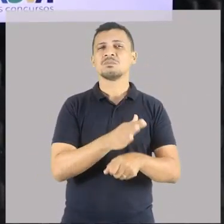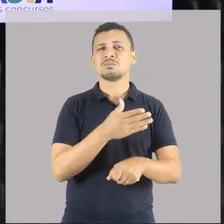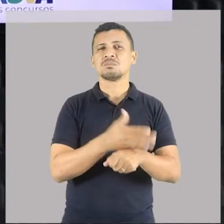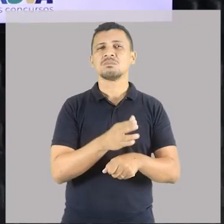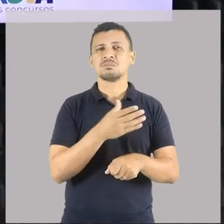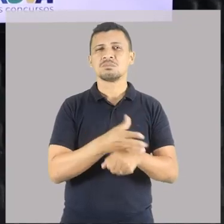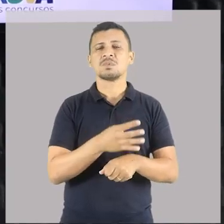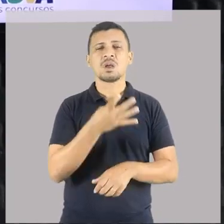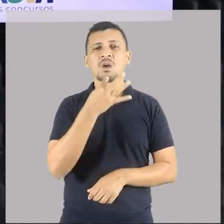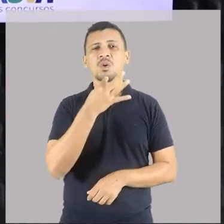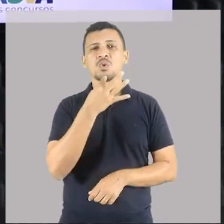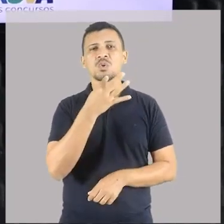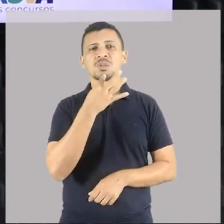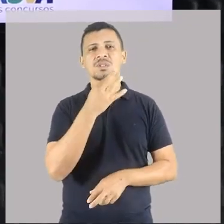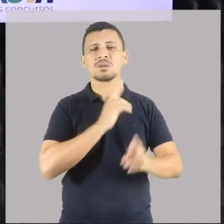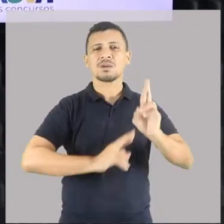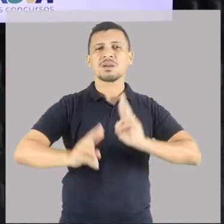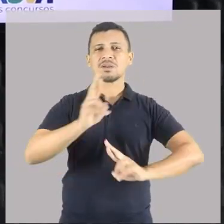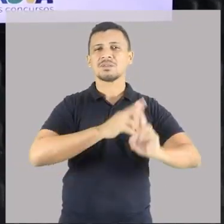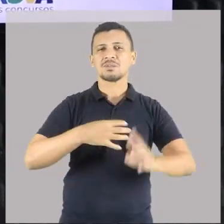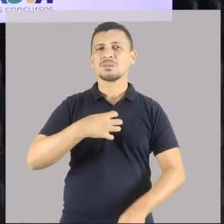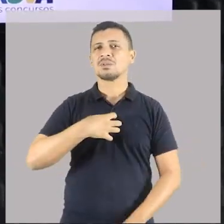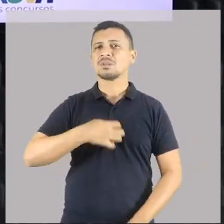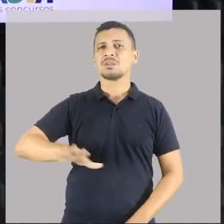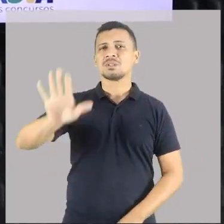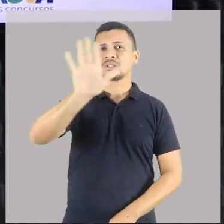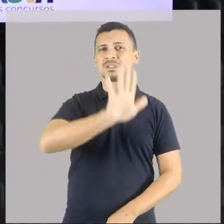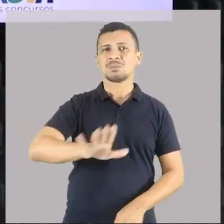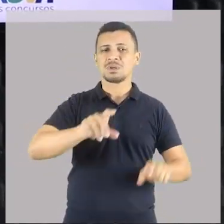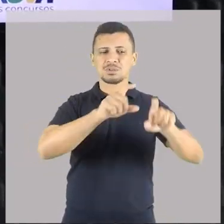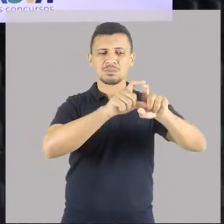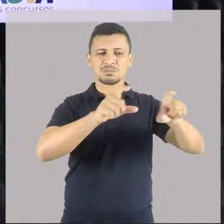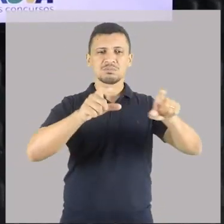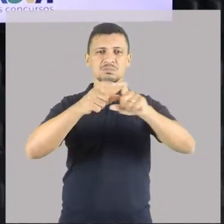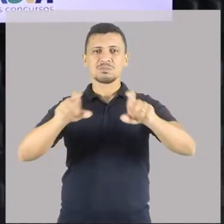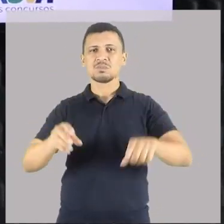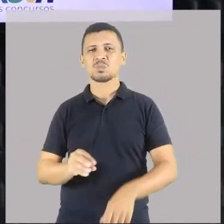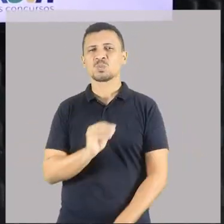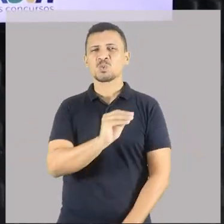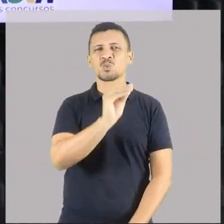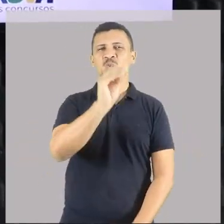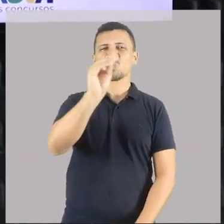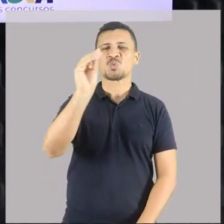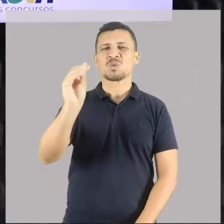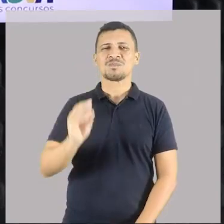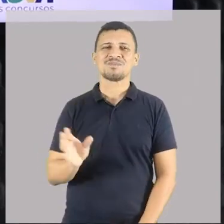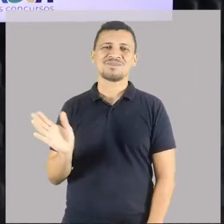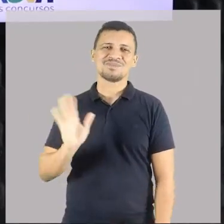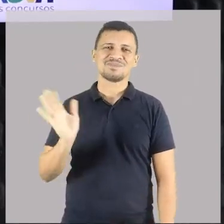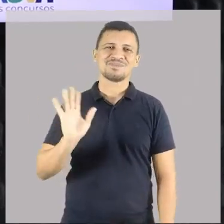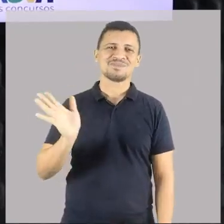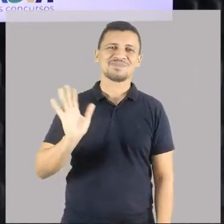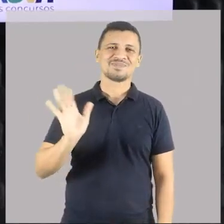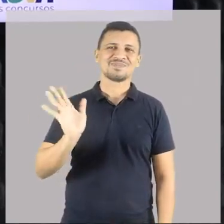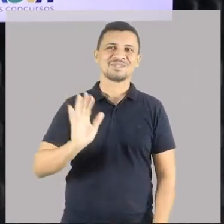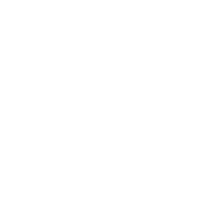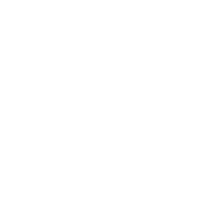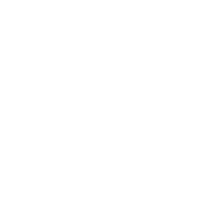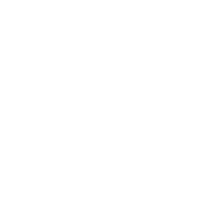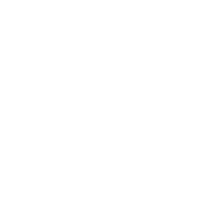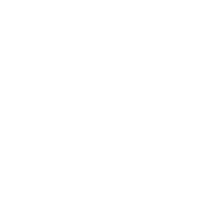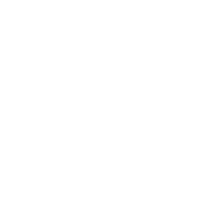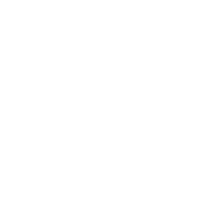olhar para o reconhecimento das relações semânticas entre as orações. Um beijo no coração de vocês e até nossa próxima aula.